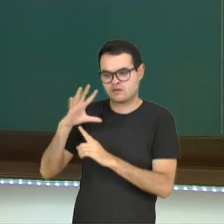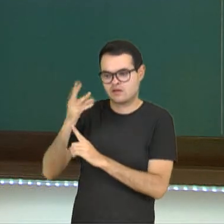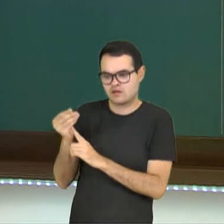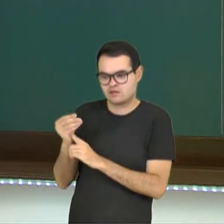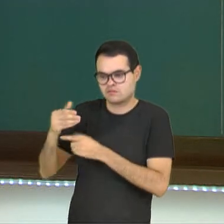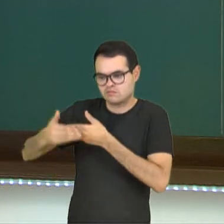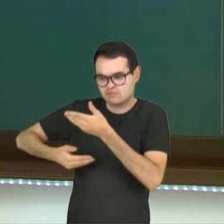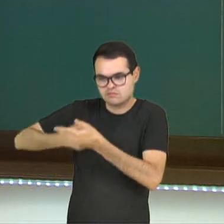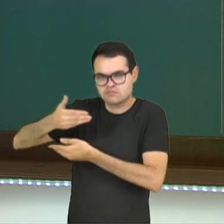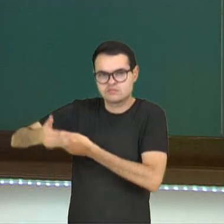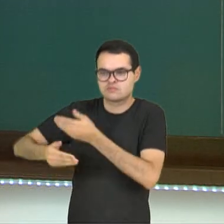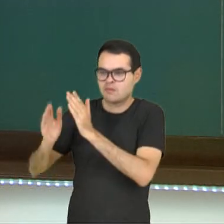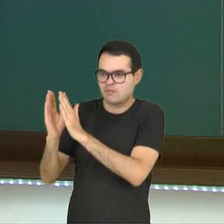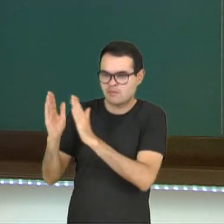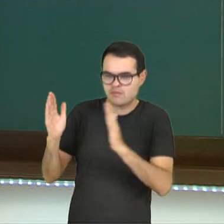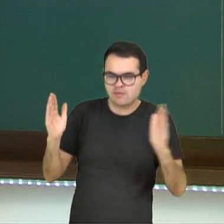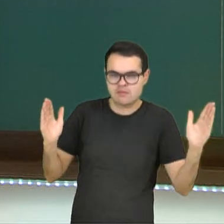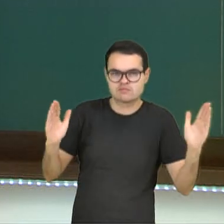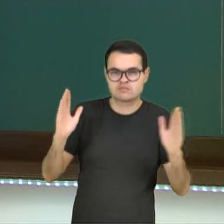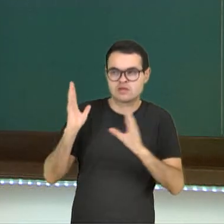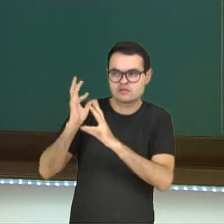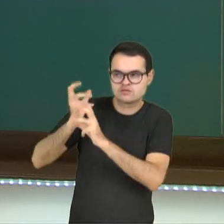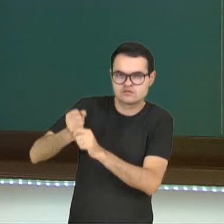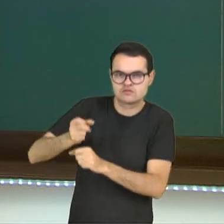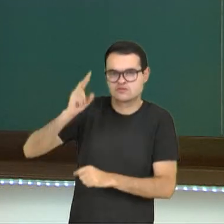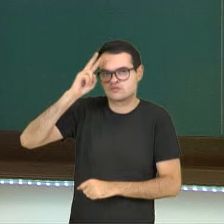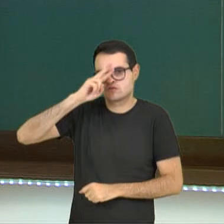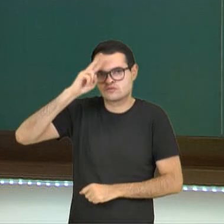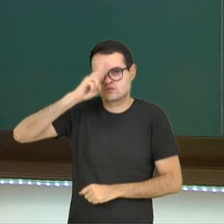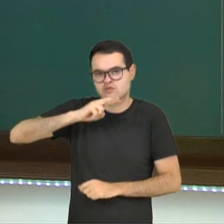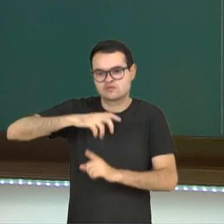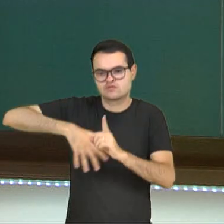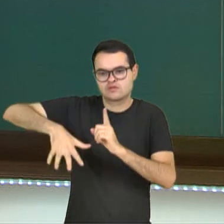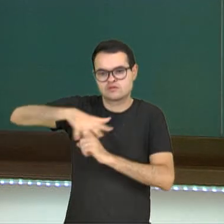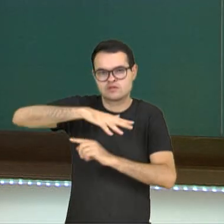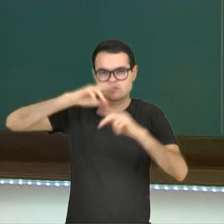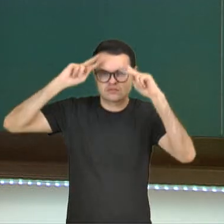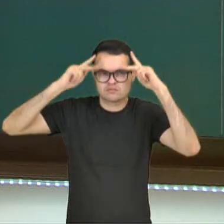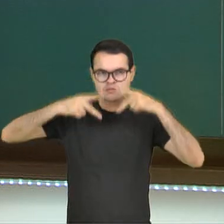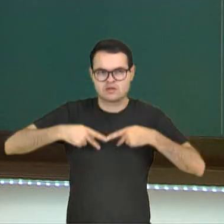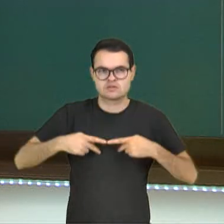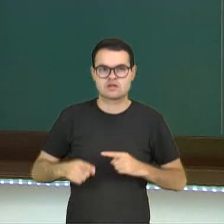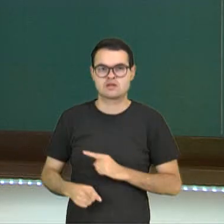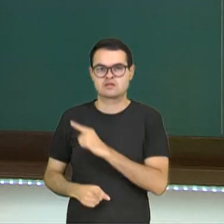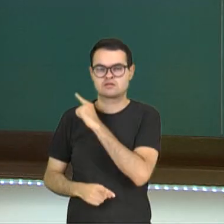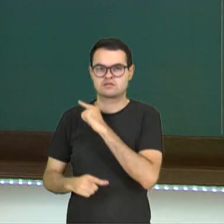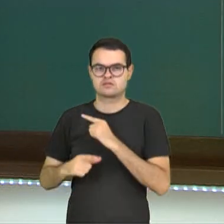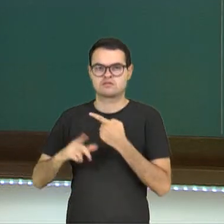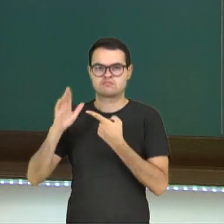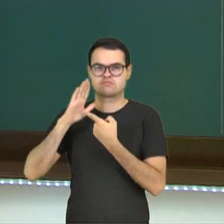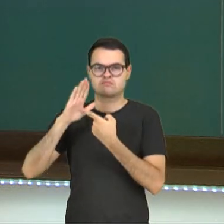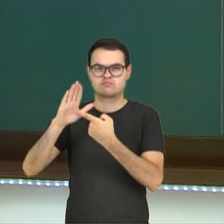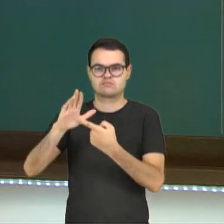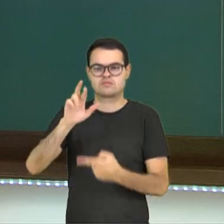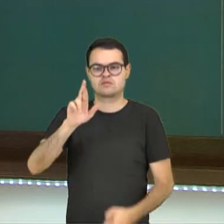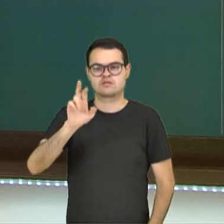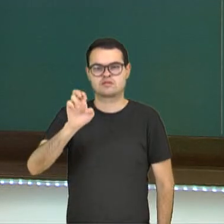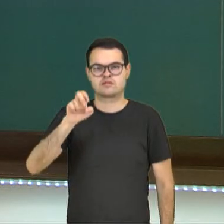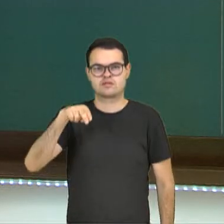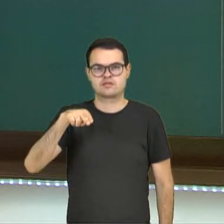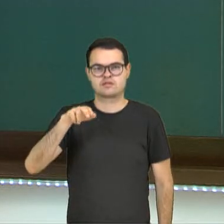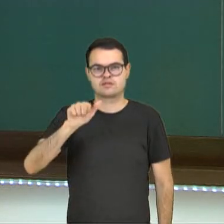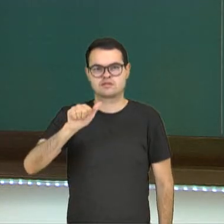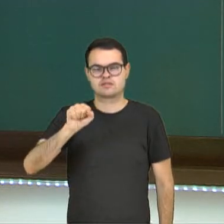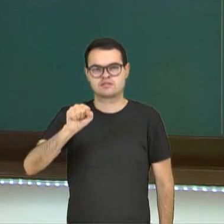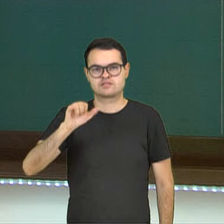períodos, trazer a sua história, sua sociedade humana. Então, a gente tem aqui uma obra renascentista do